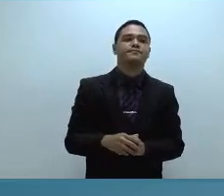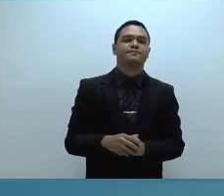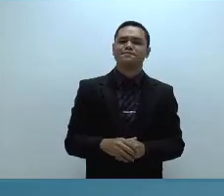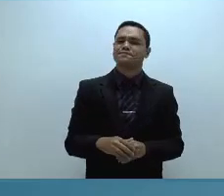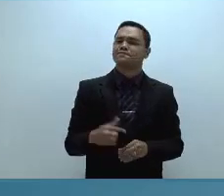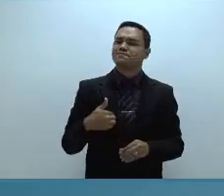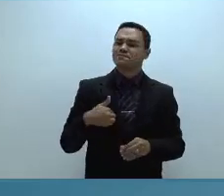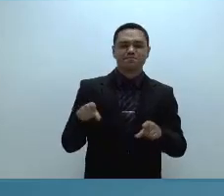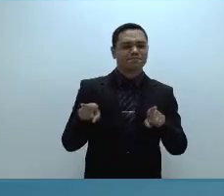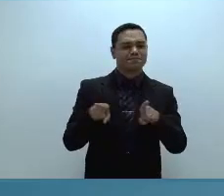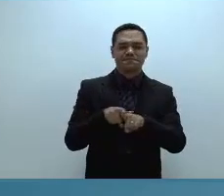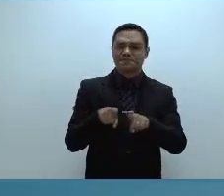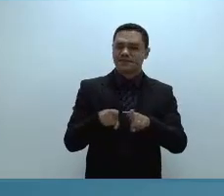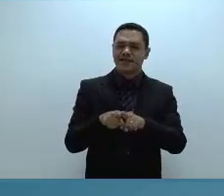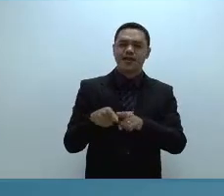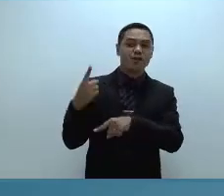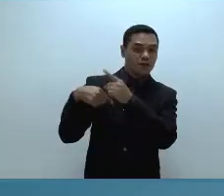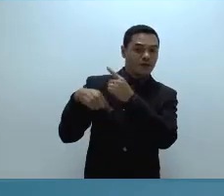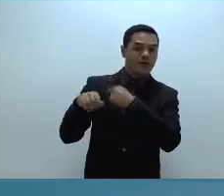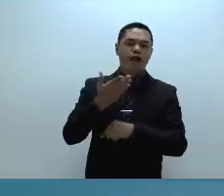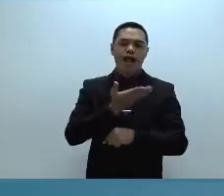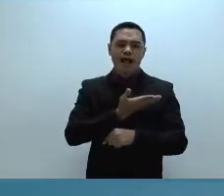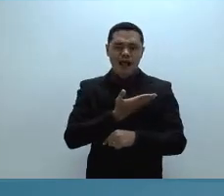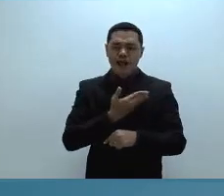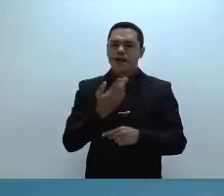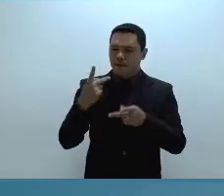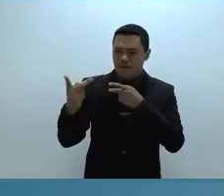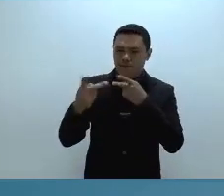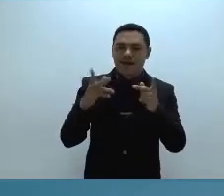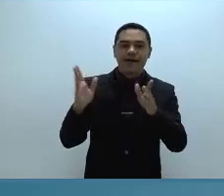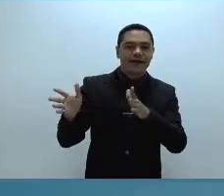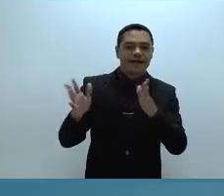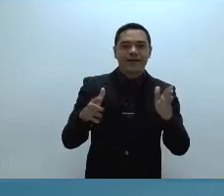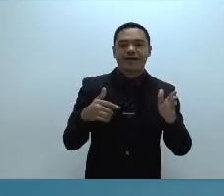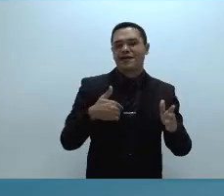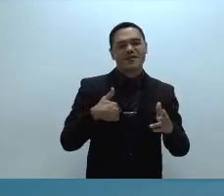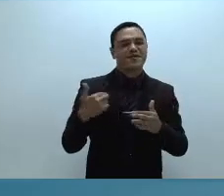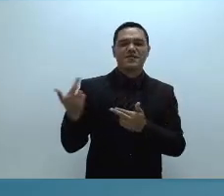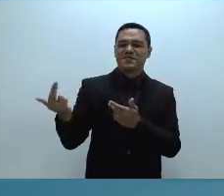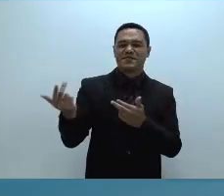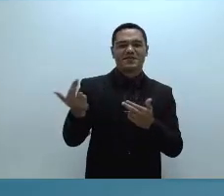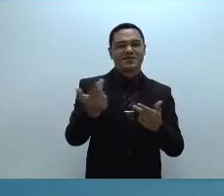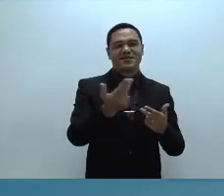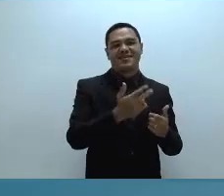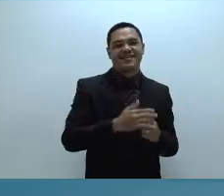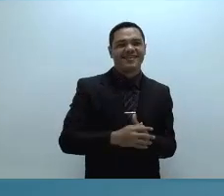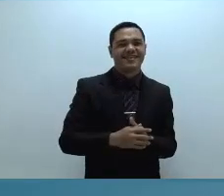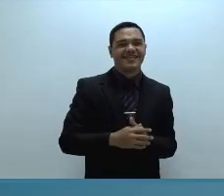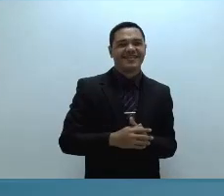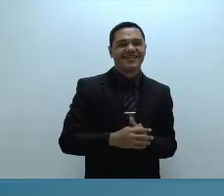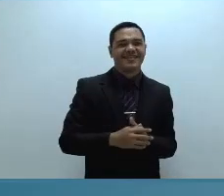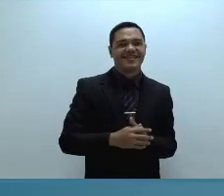as manifestações dos meus colegas que me decidiram pelas felicitações dirigidas às desembargadoras